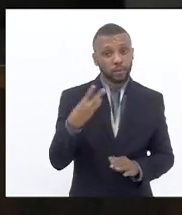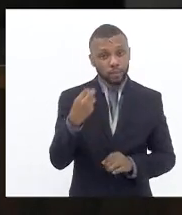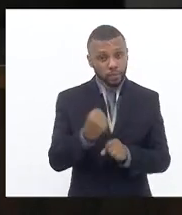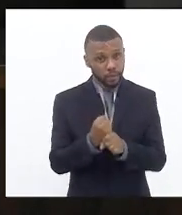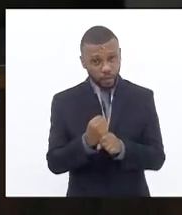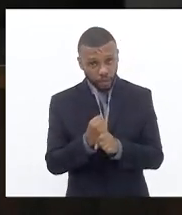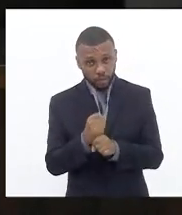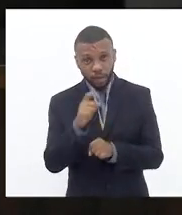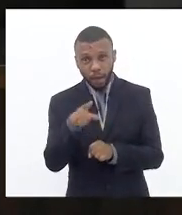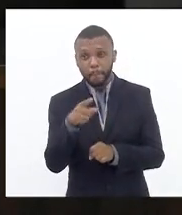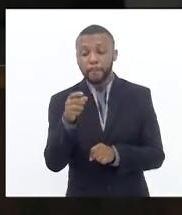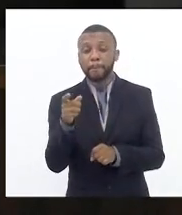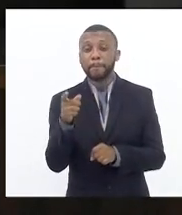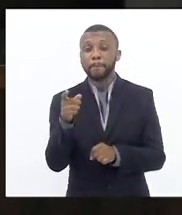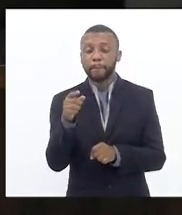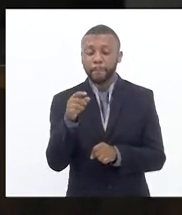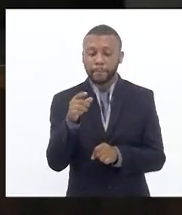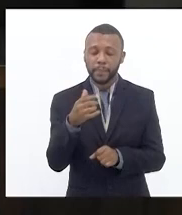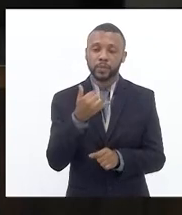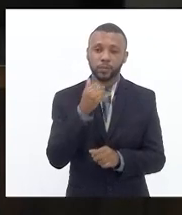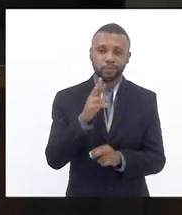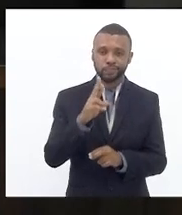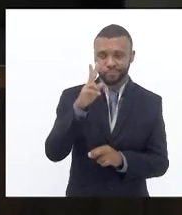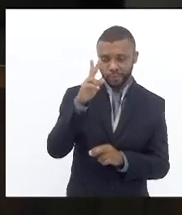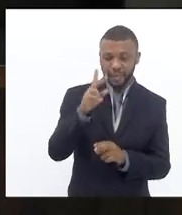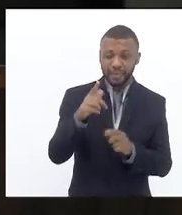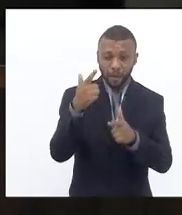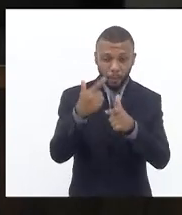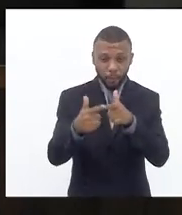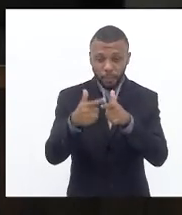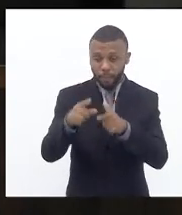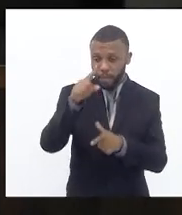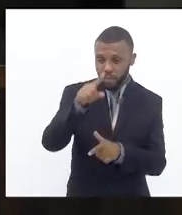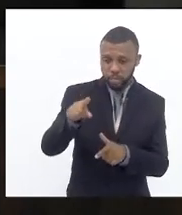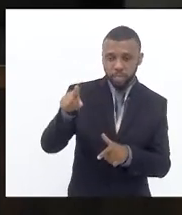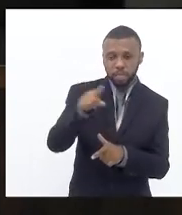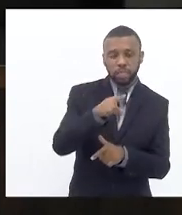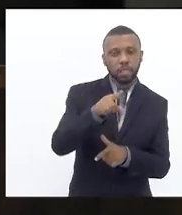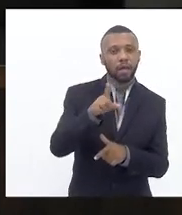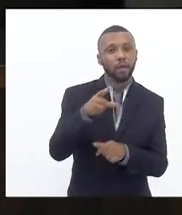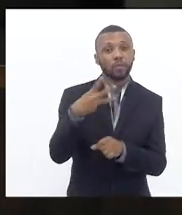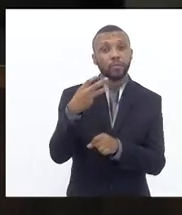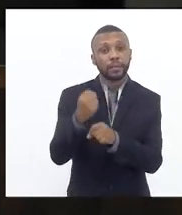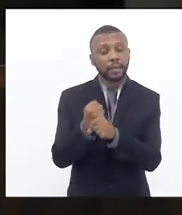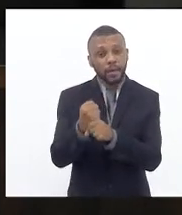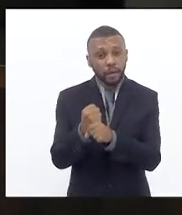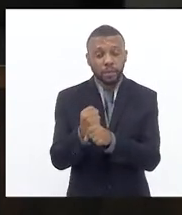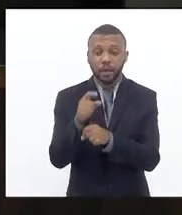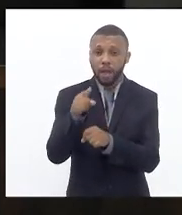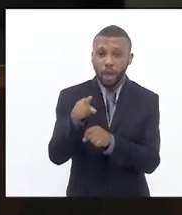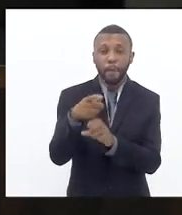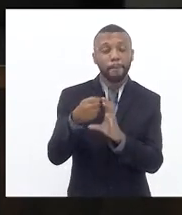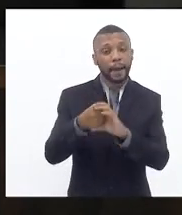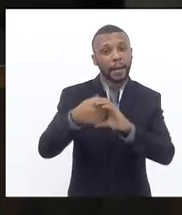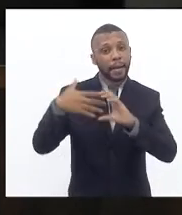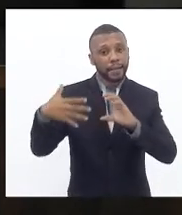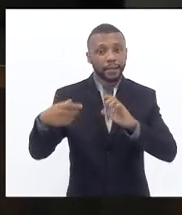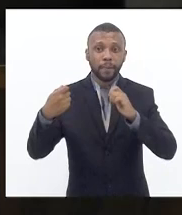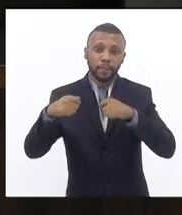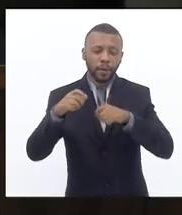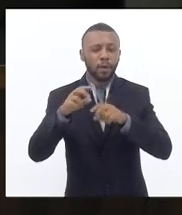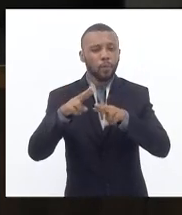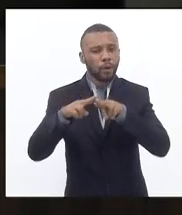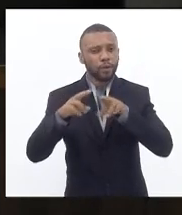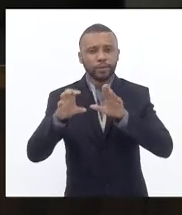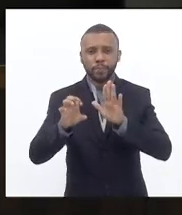triénio será para os nossos essa questão de extinção dos clientes é uma lei uma necessidade um conta de